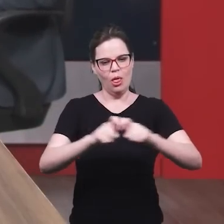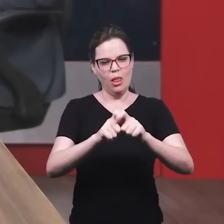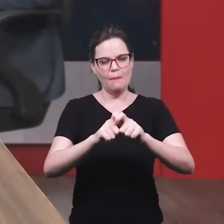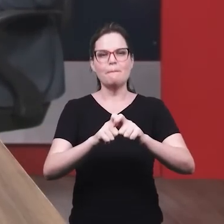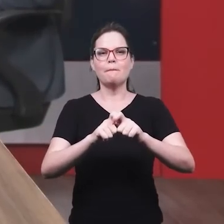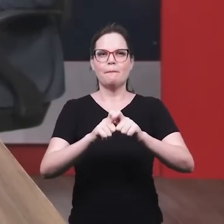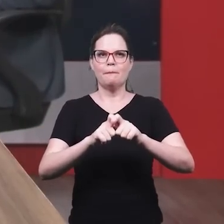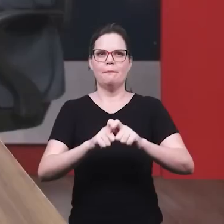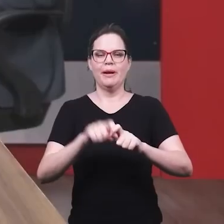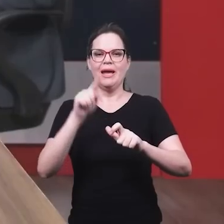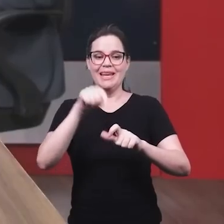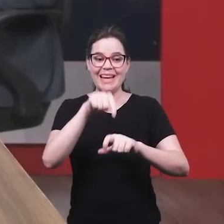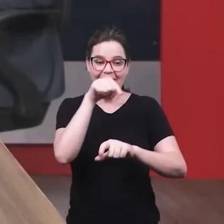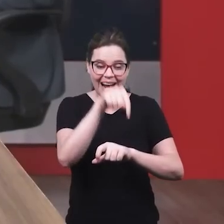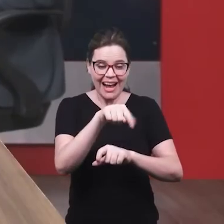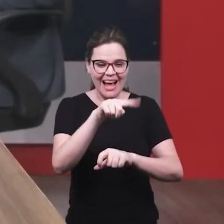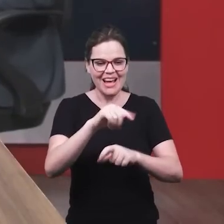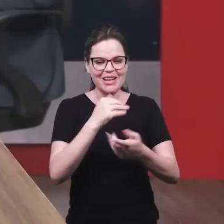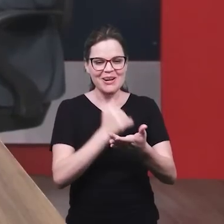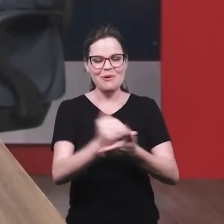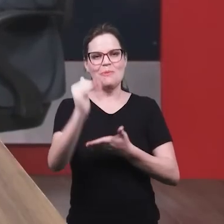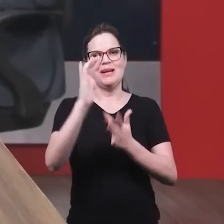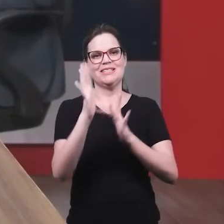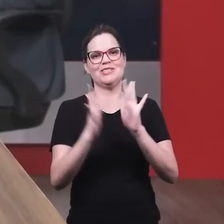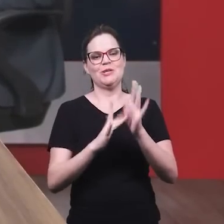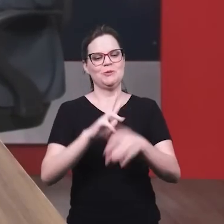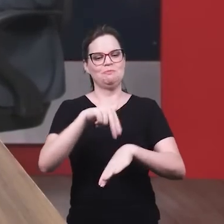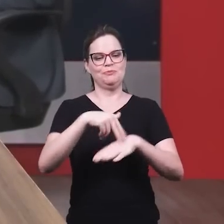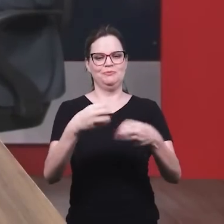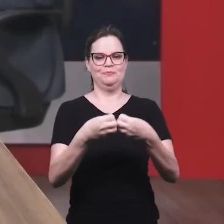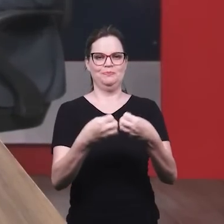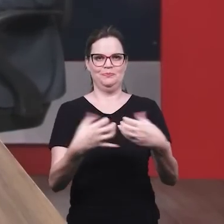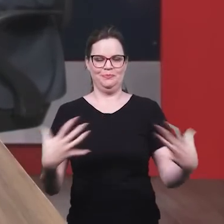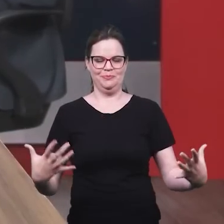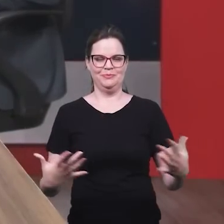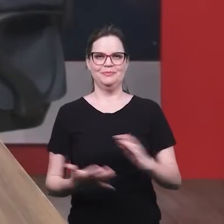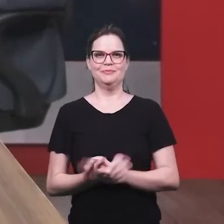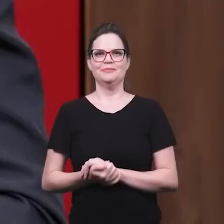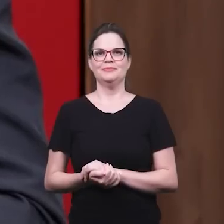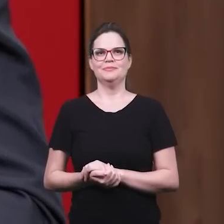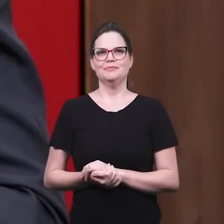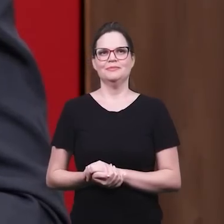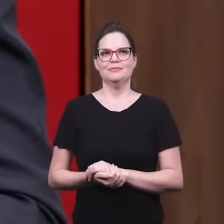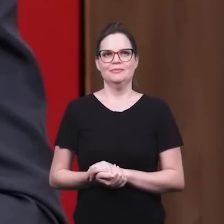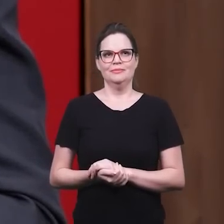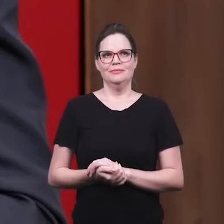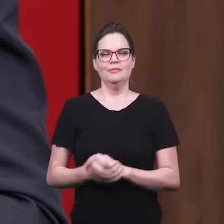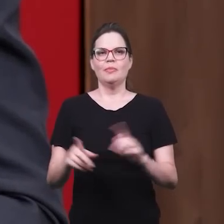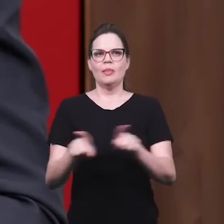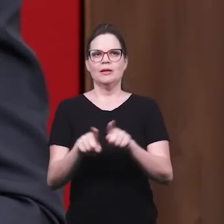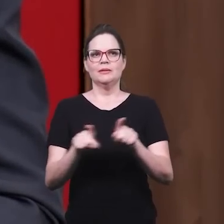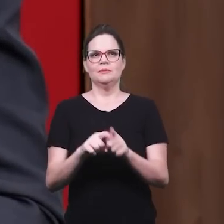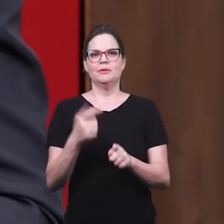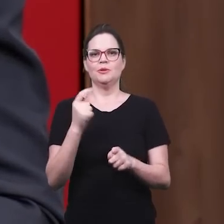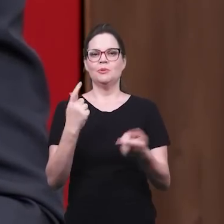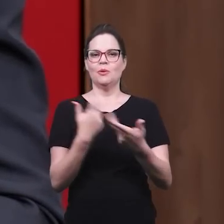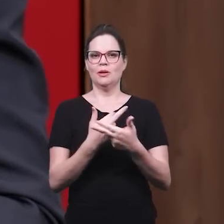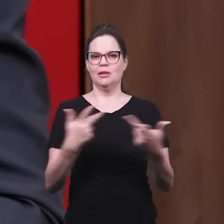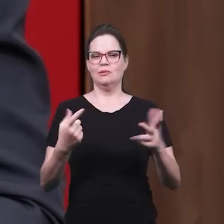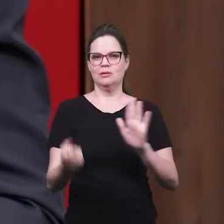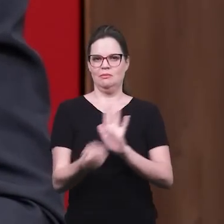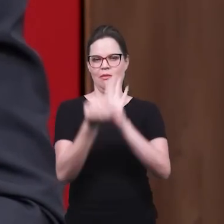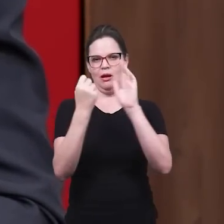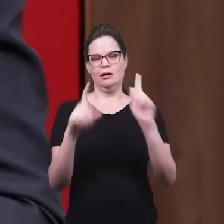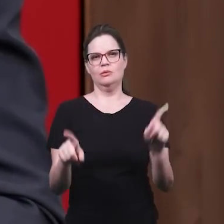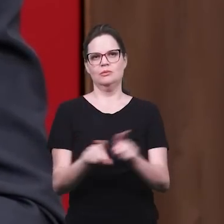o início do ministério do Senhor Jesus, né? Extraordinário, né? E é uma coisa que é muito marcante também, porque,